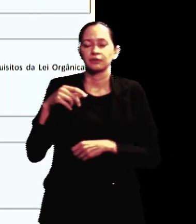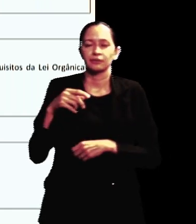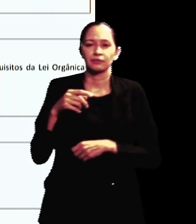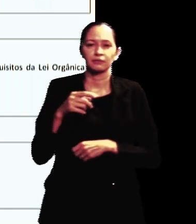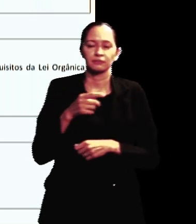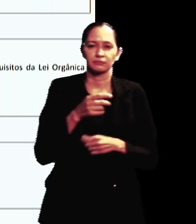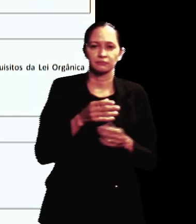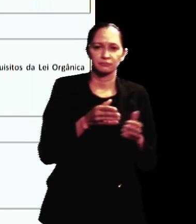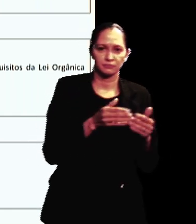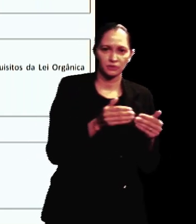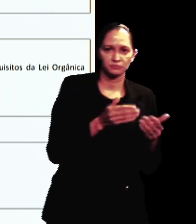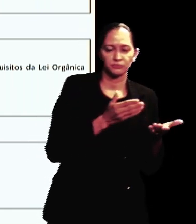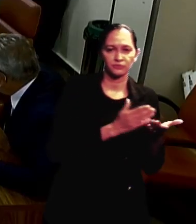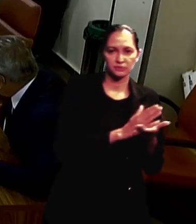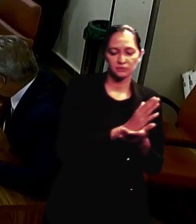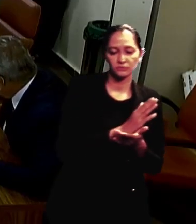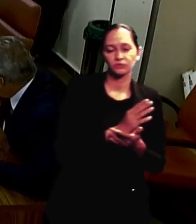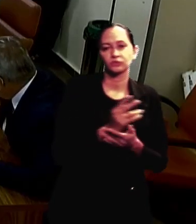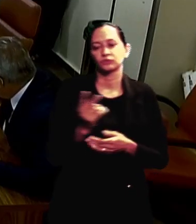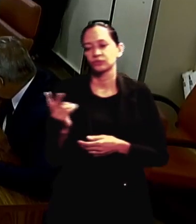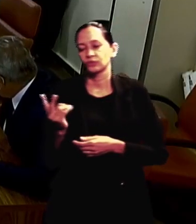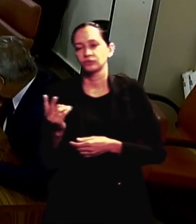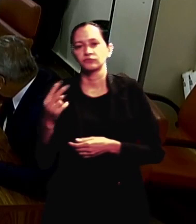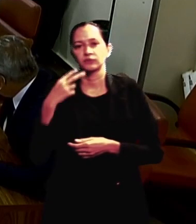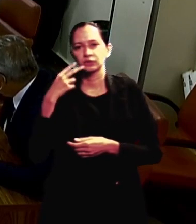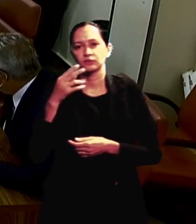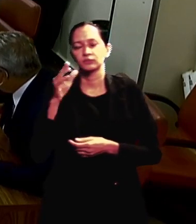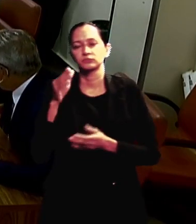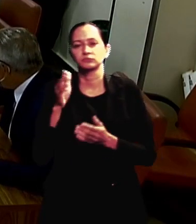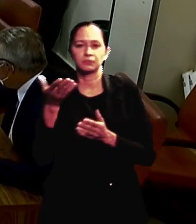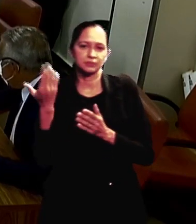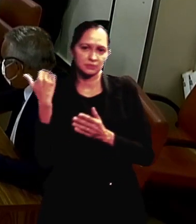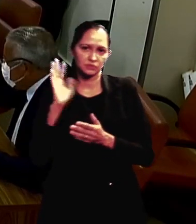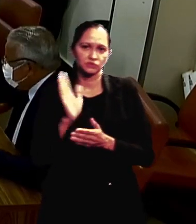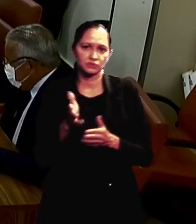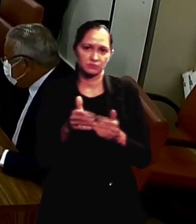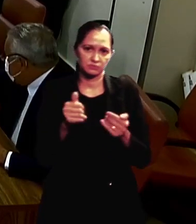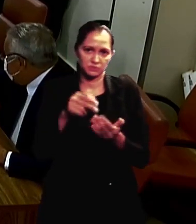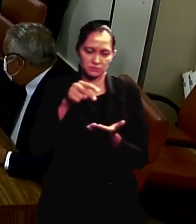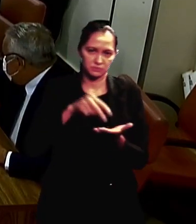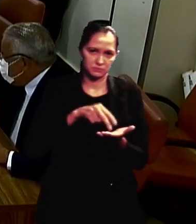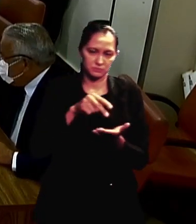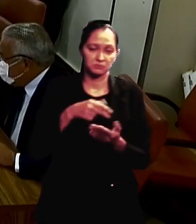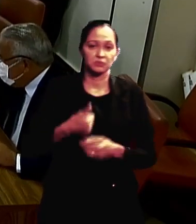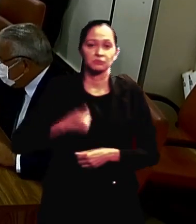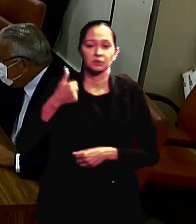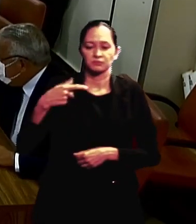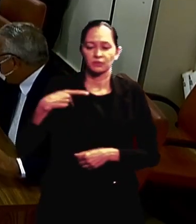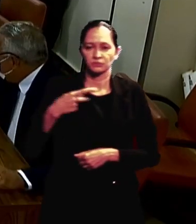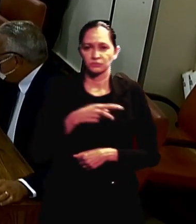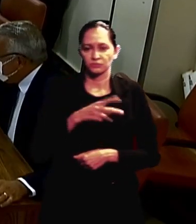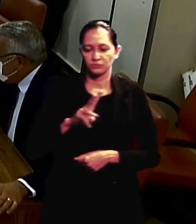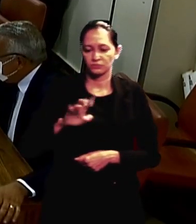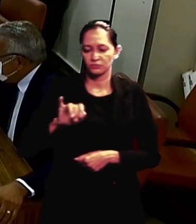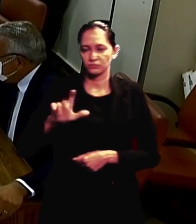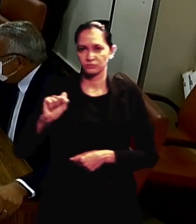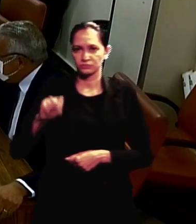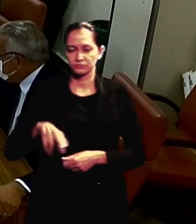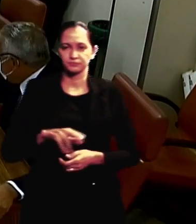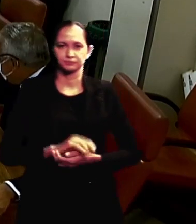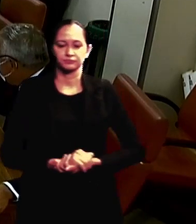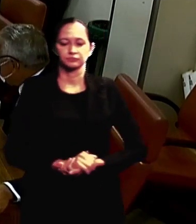pastor Wilson. Renova. Pois é, pela ordem. Pela ordem, vereador. Pode falar primeiro. Vereador pastor Wilson. Pode falar.